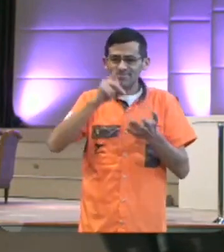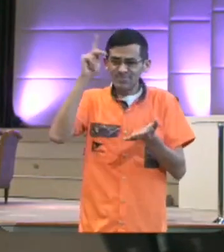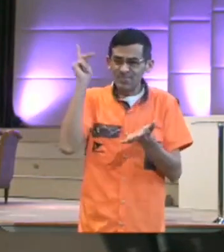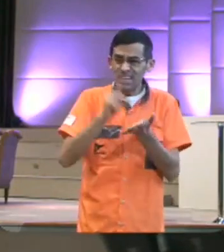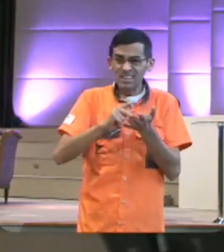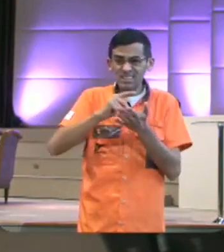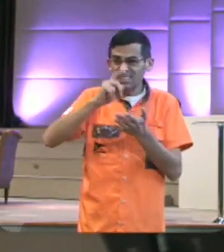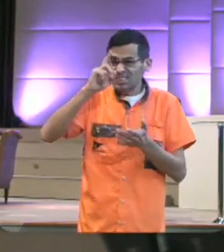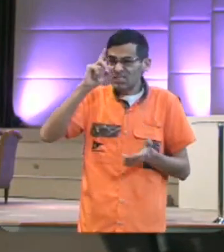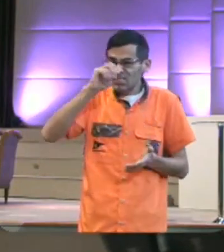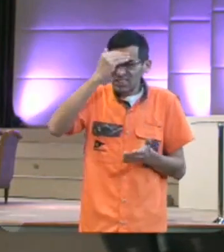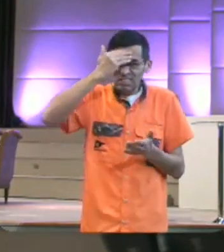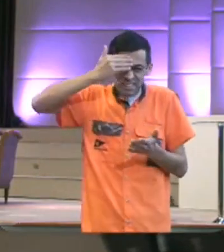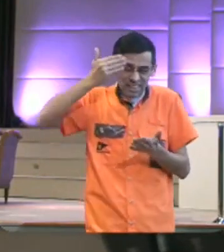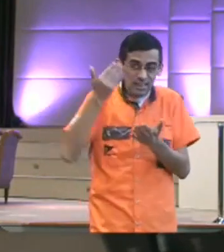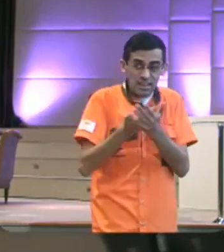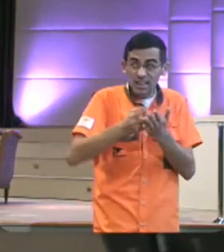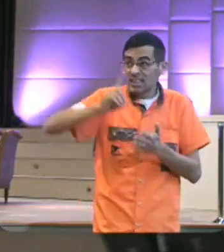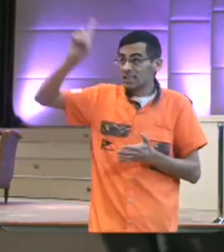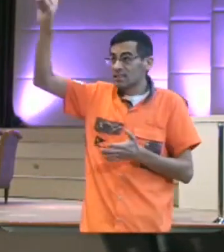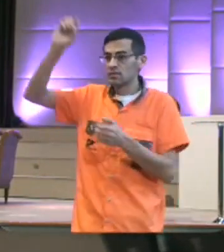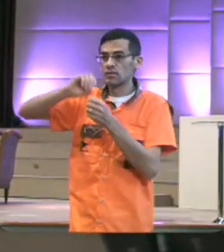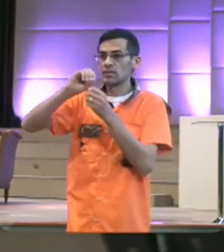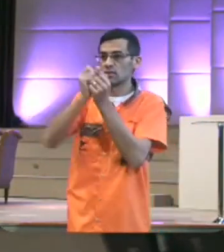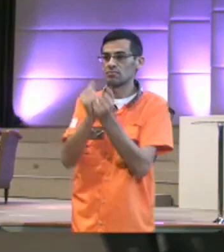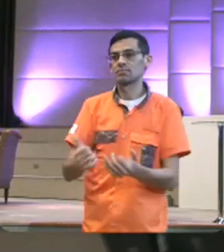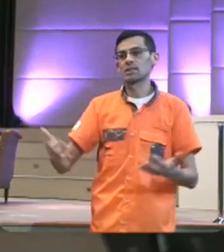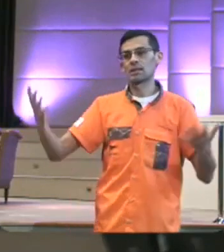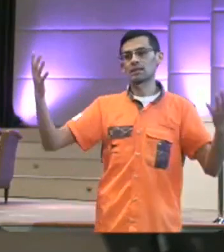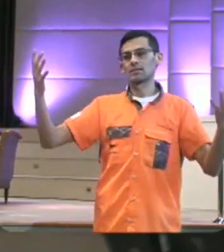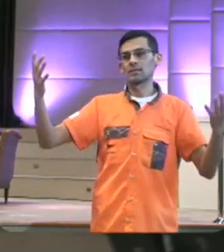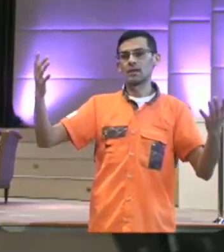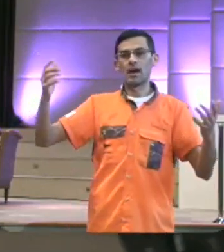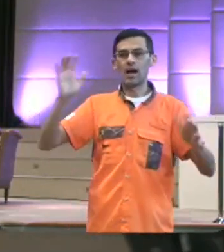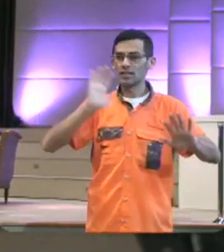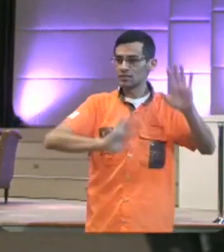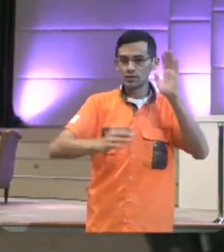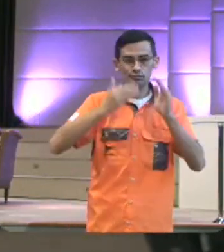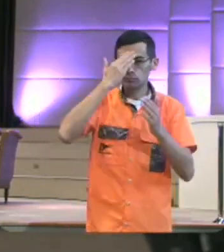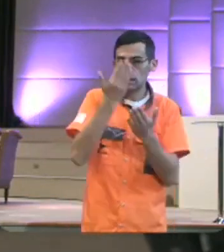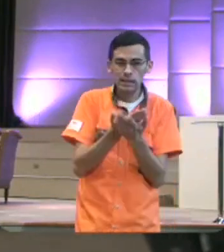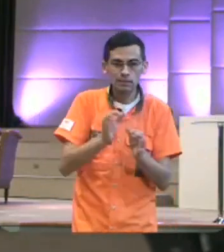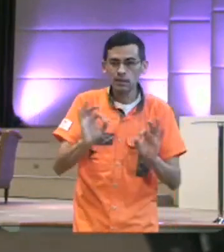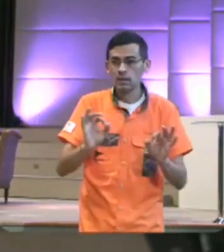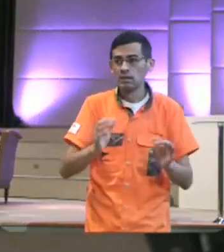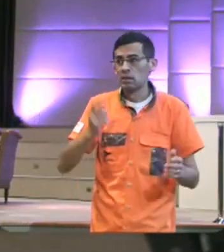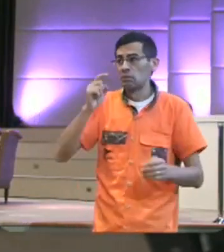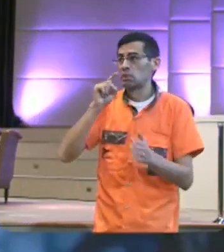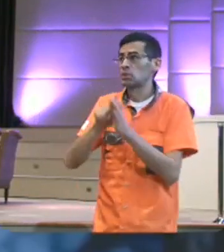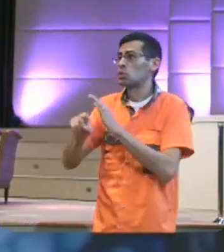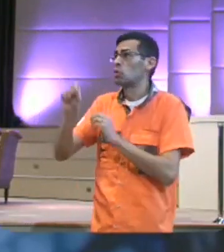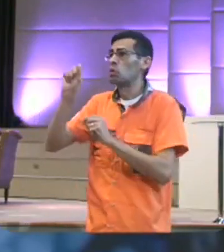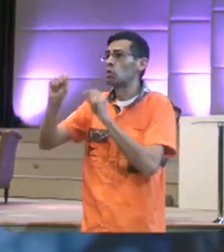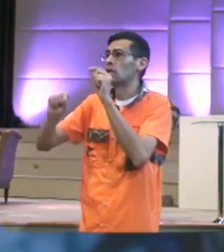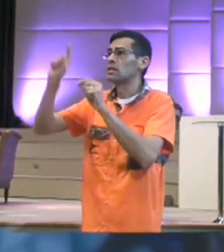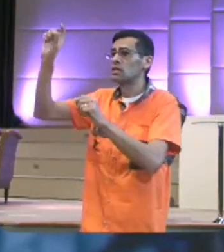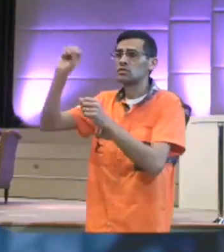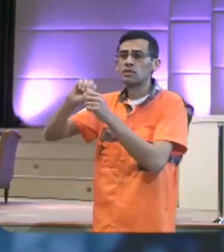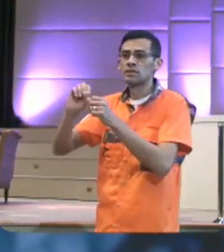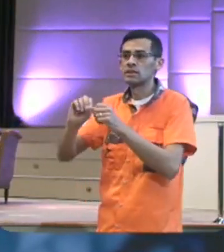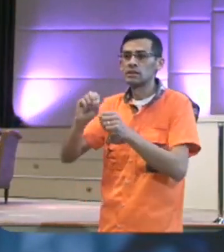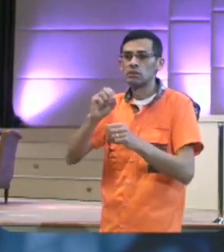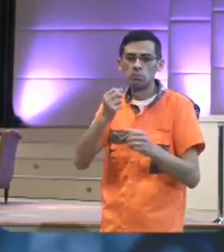difícil crer na intervenção de Deus. O que Deus pode fazer quando o meu